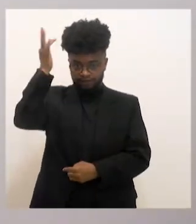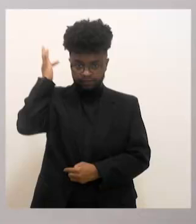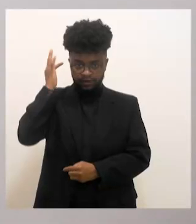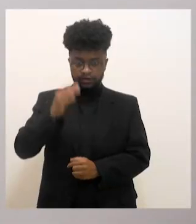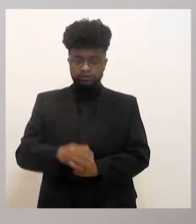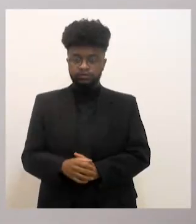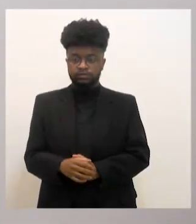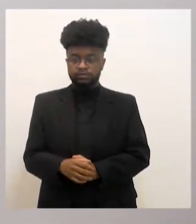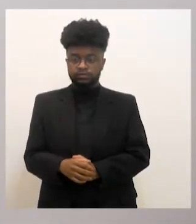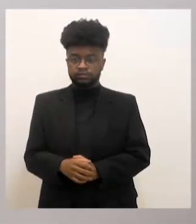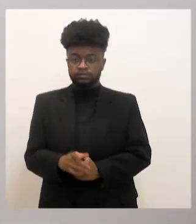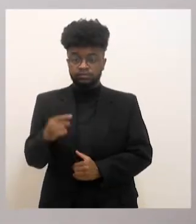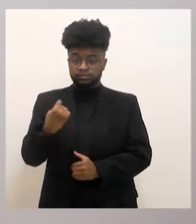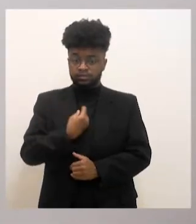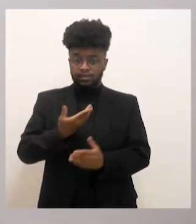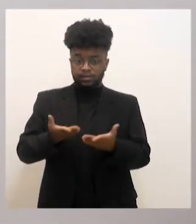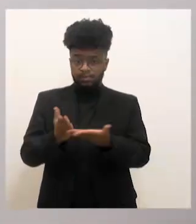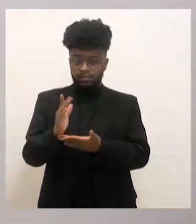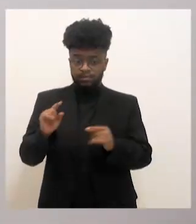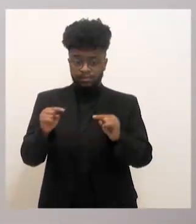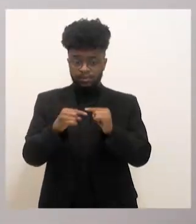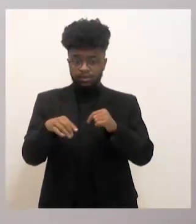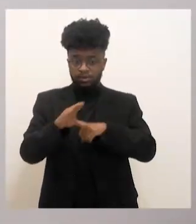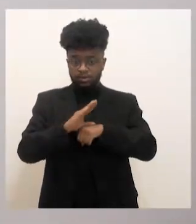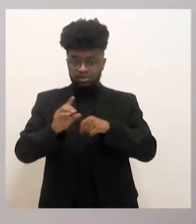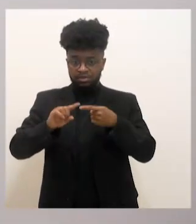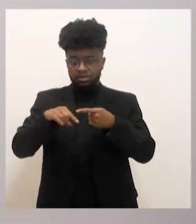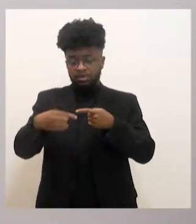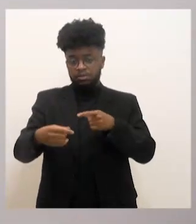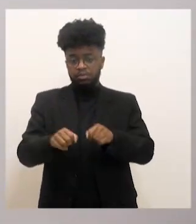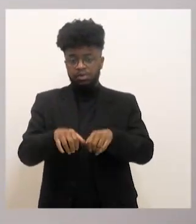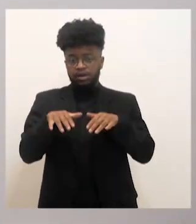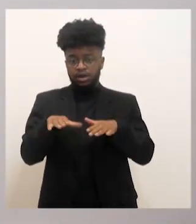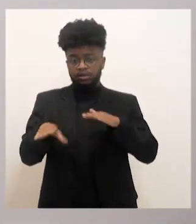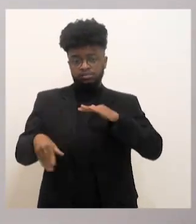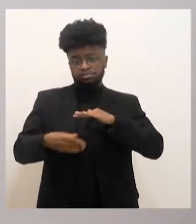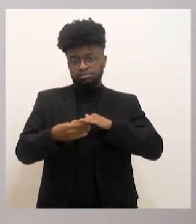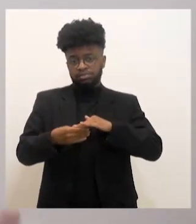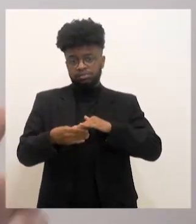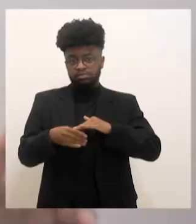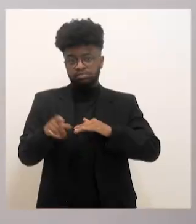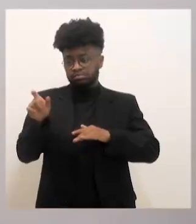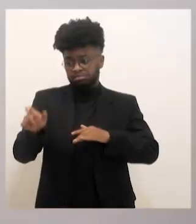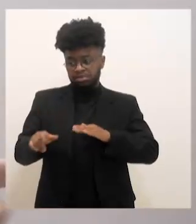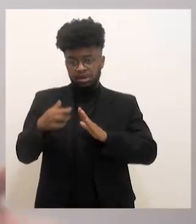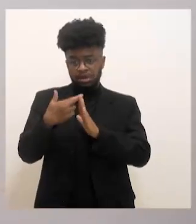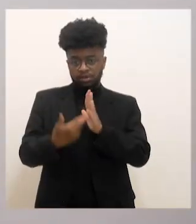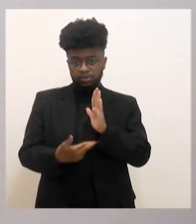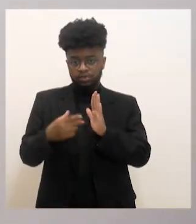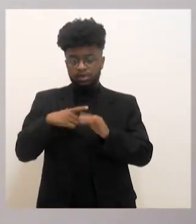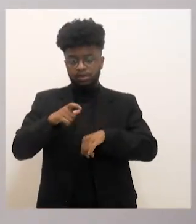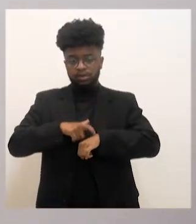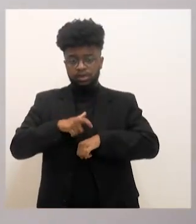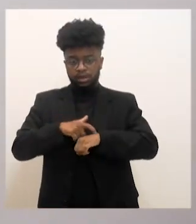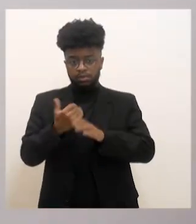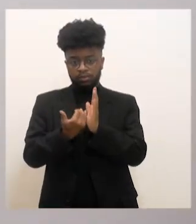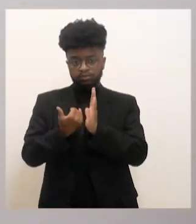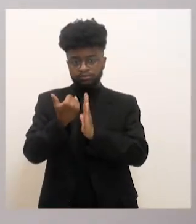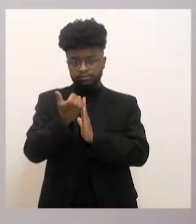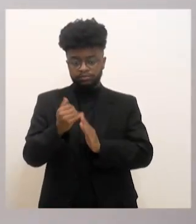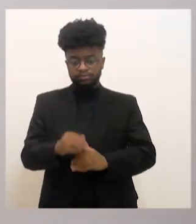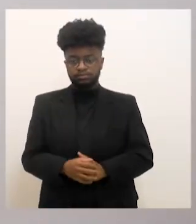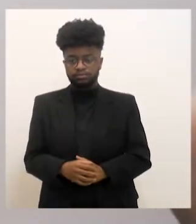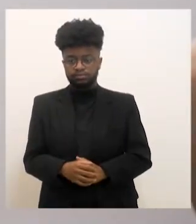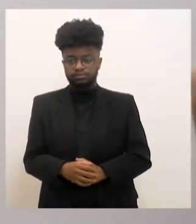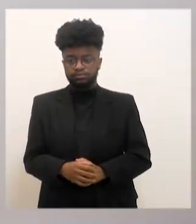a gente aprova pela constitucionalidade e emenda em plenário. Pode ser, deputado Mink? O relator tem mais tempo de... Pode. Perfeito.